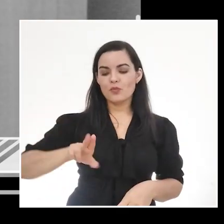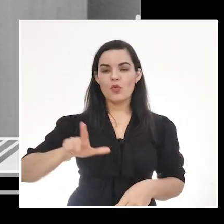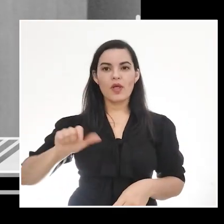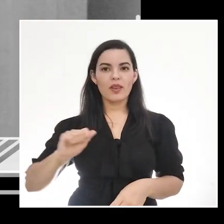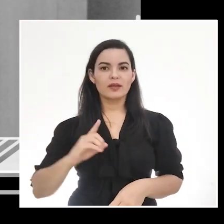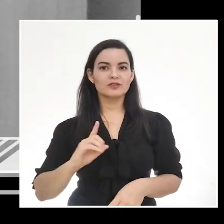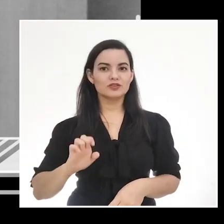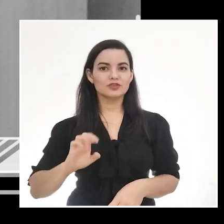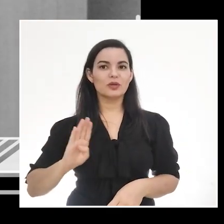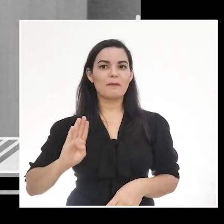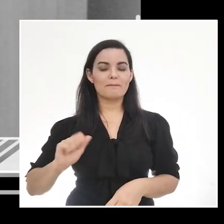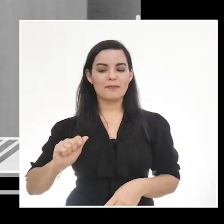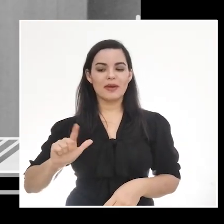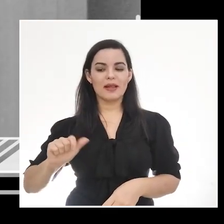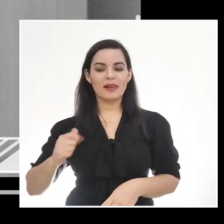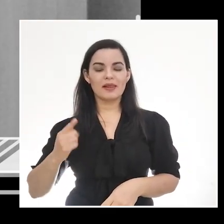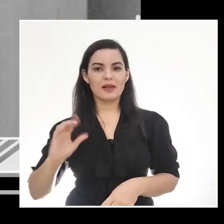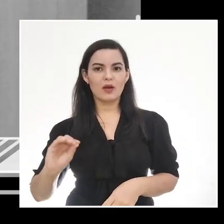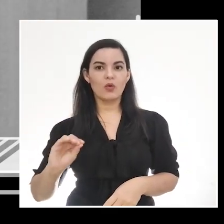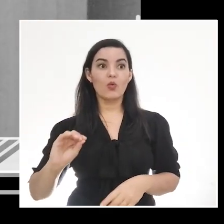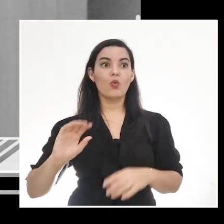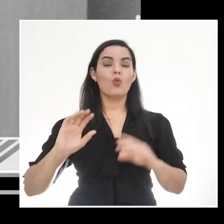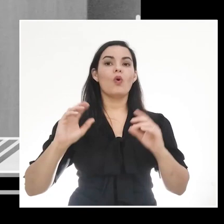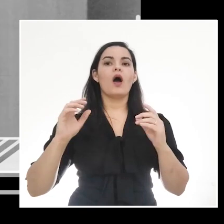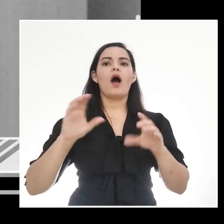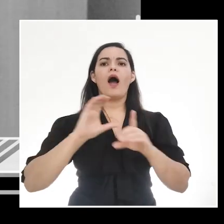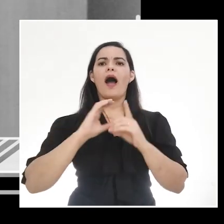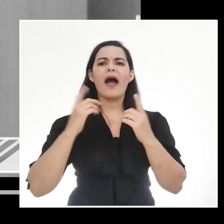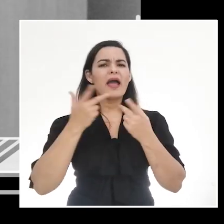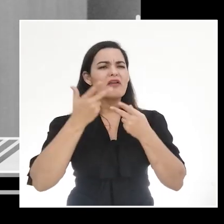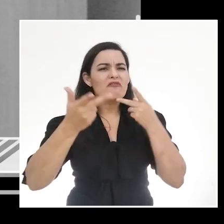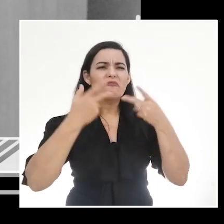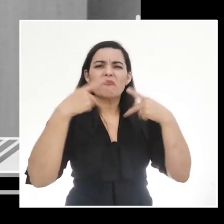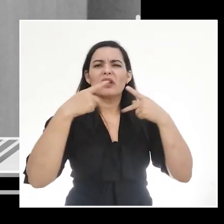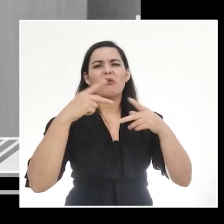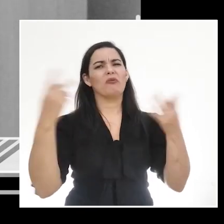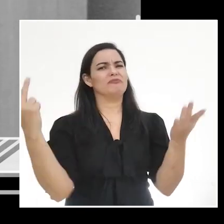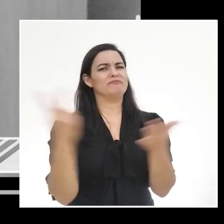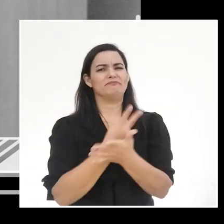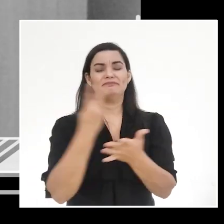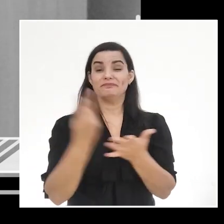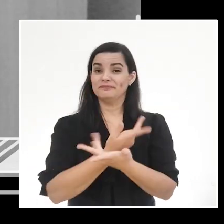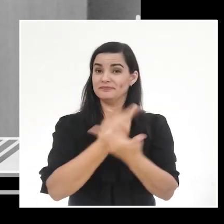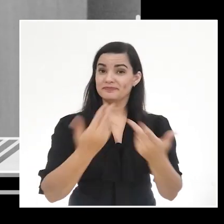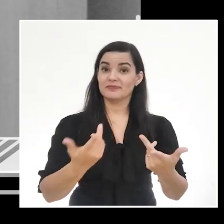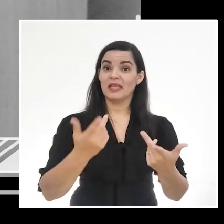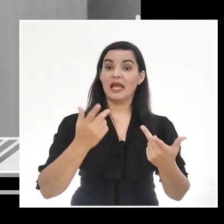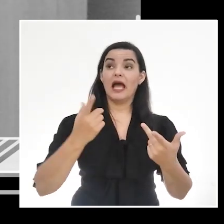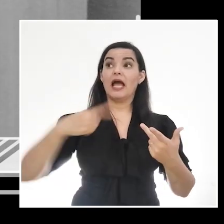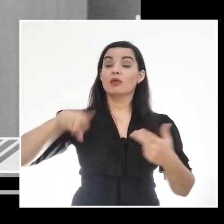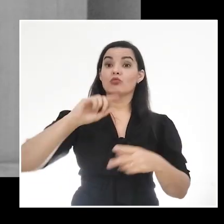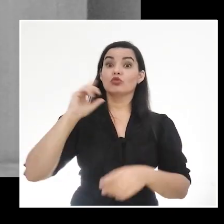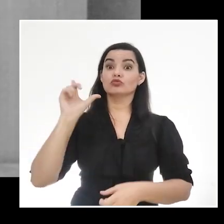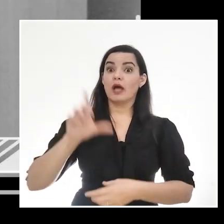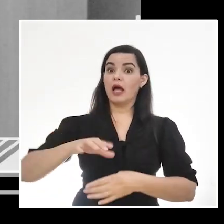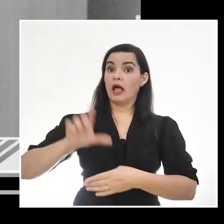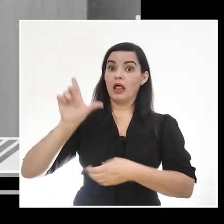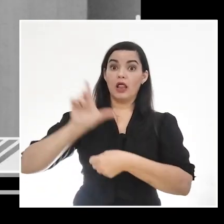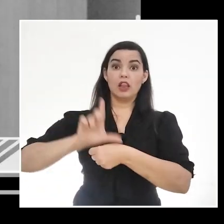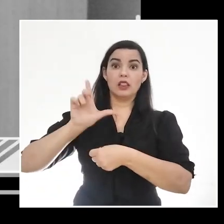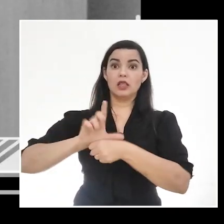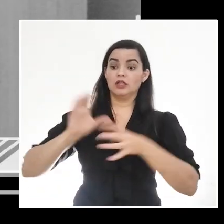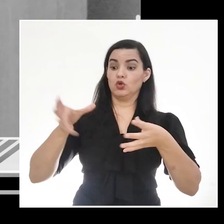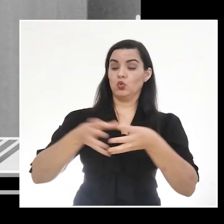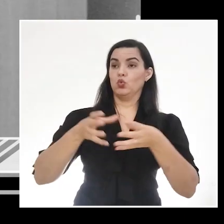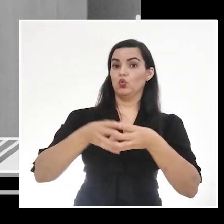povo de que vocês são jumentos e tal, e logo depois que acabou o culto, a liderança da igreja já